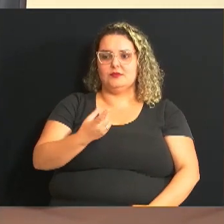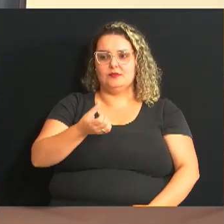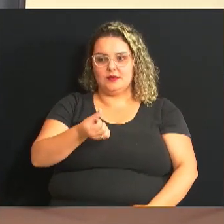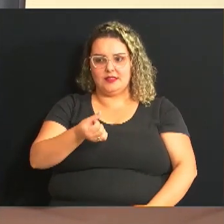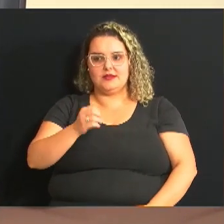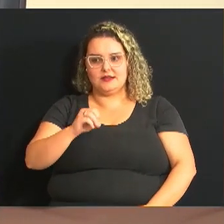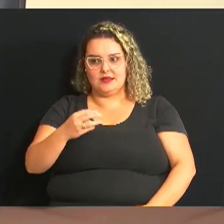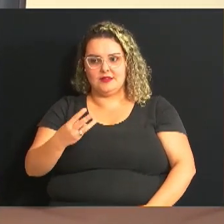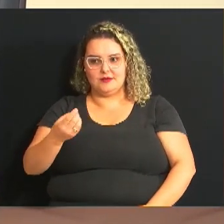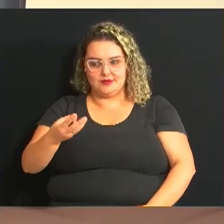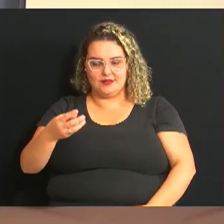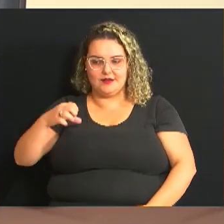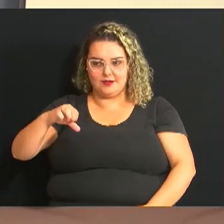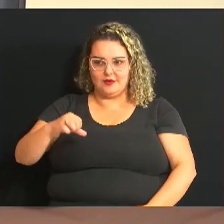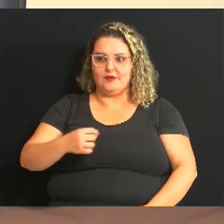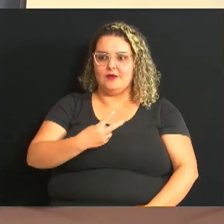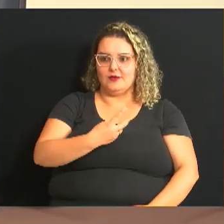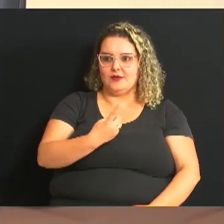2116-0839,